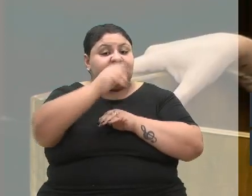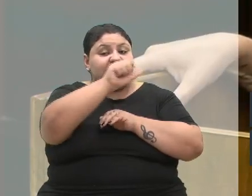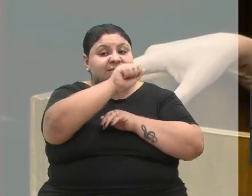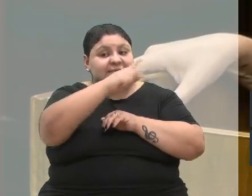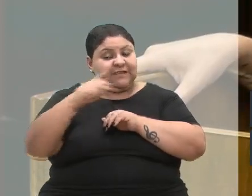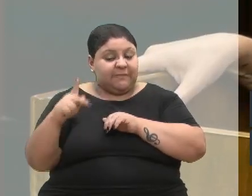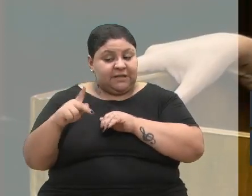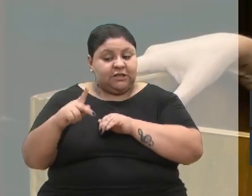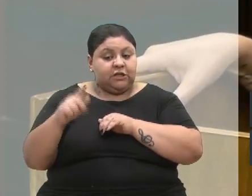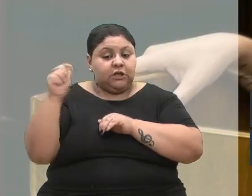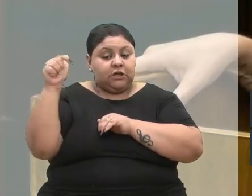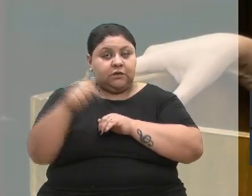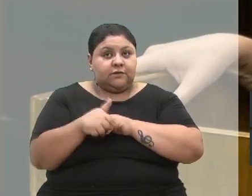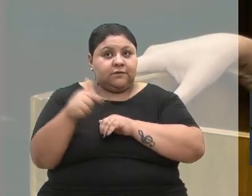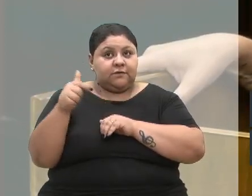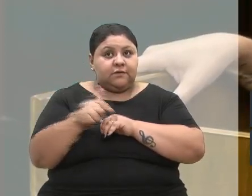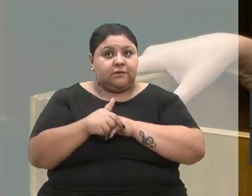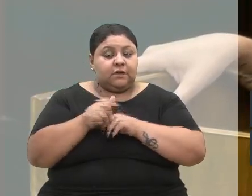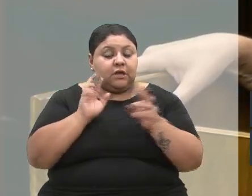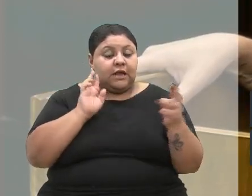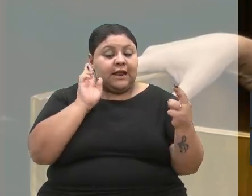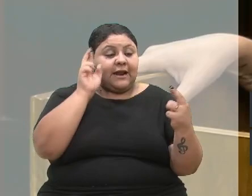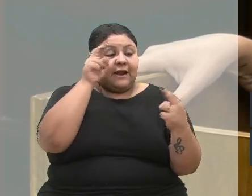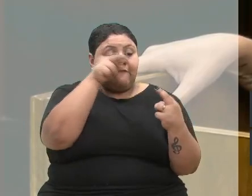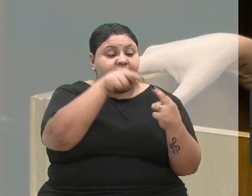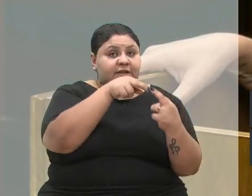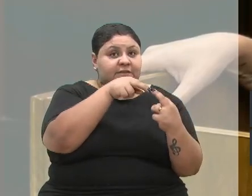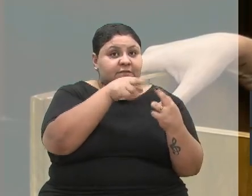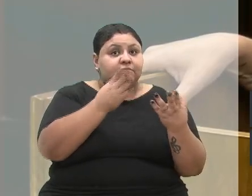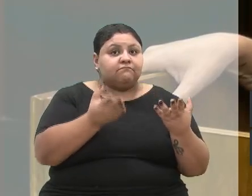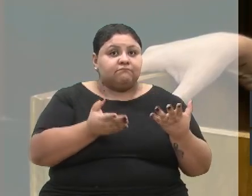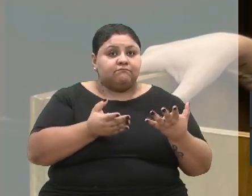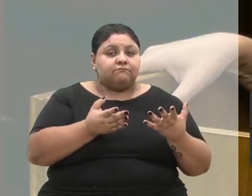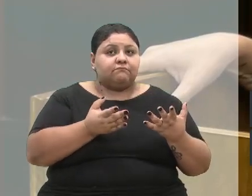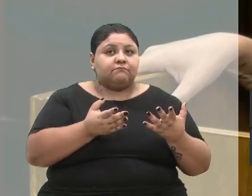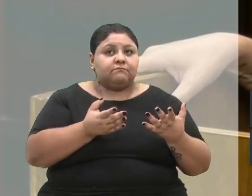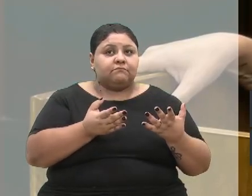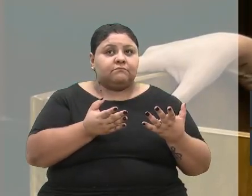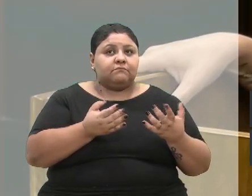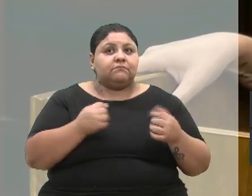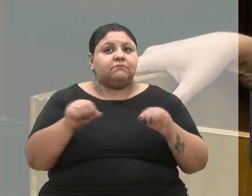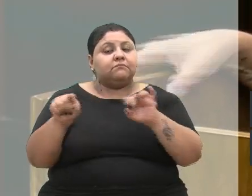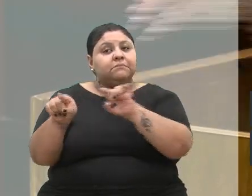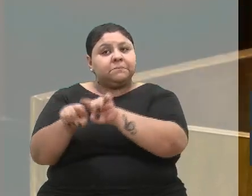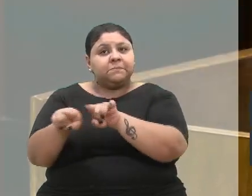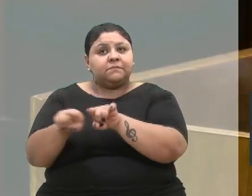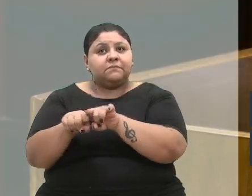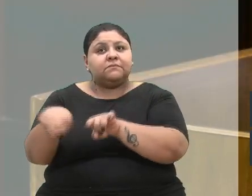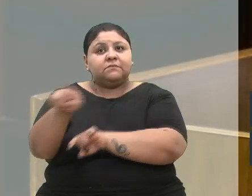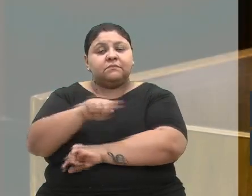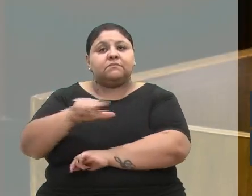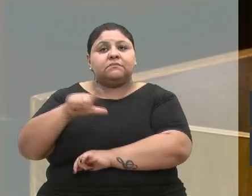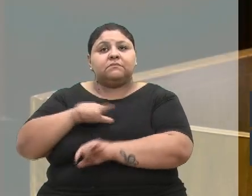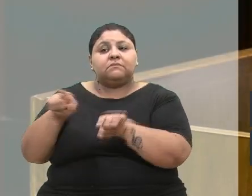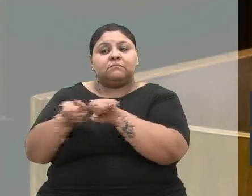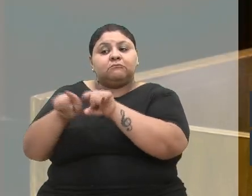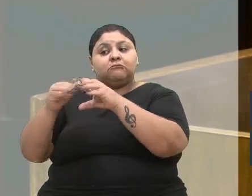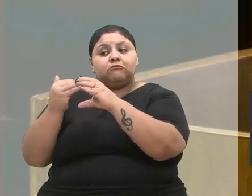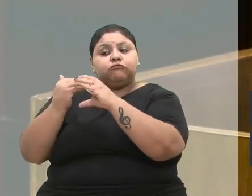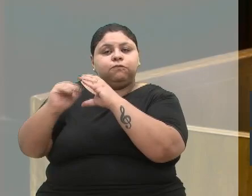que hoje ele é referência. E, além disso, a gente tem também